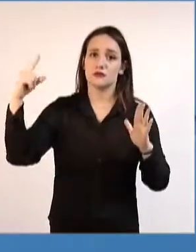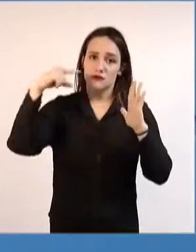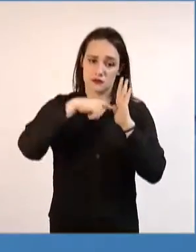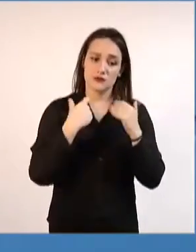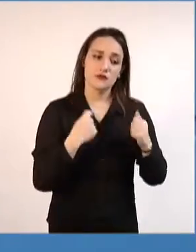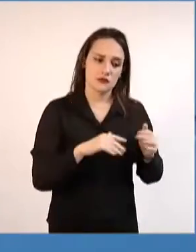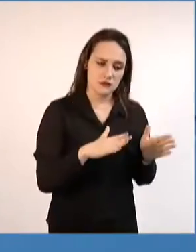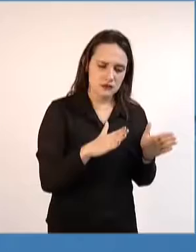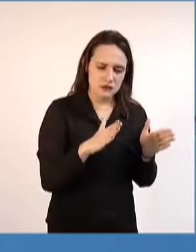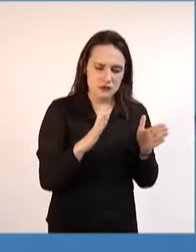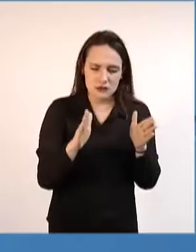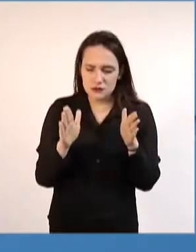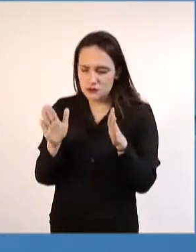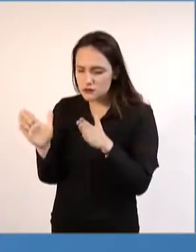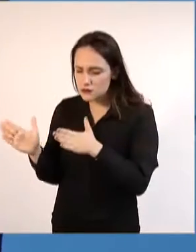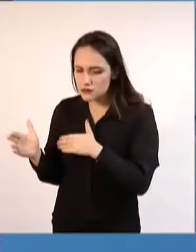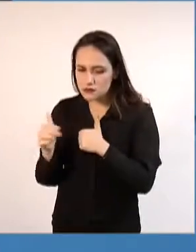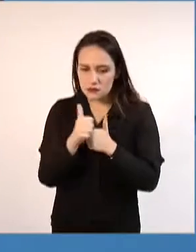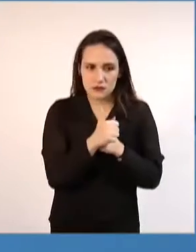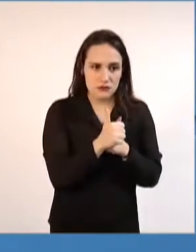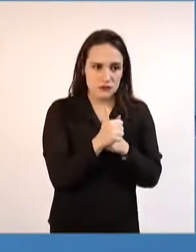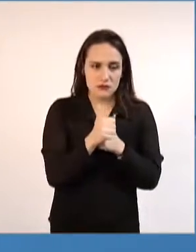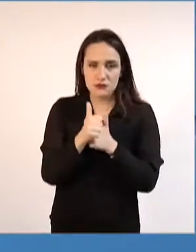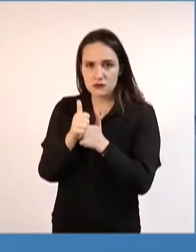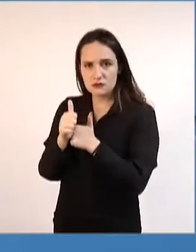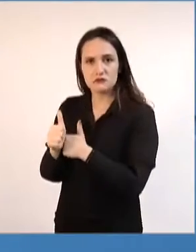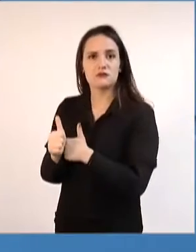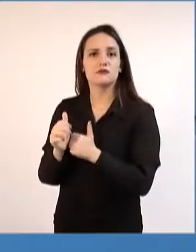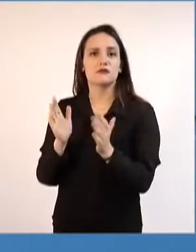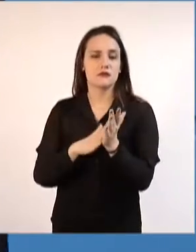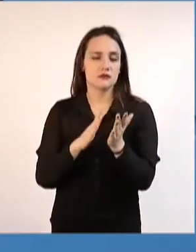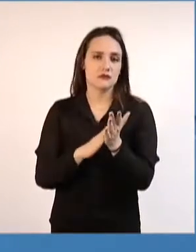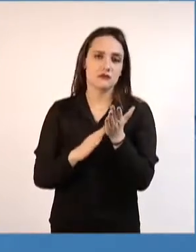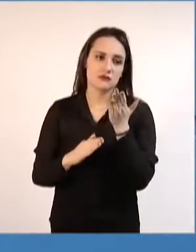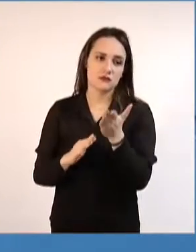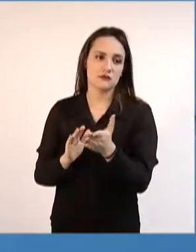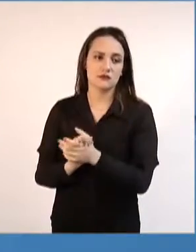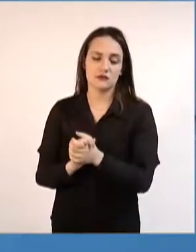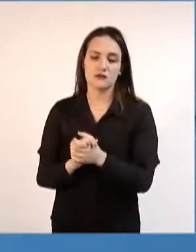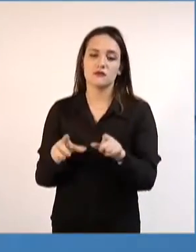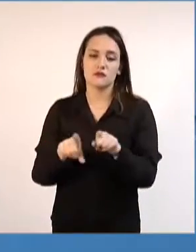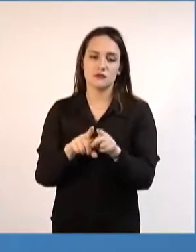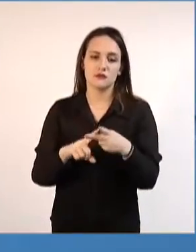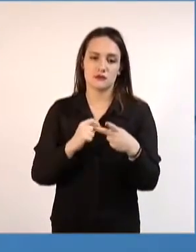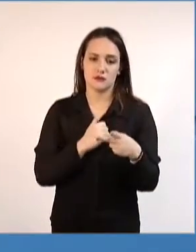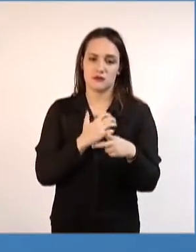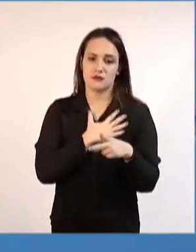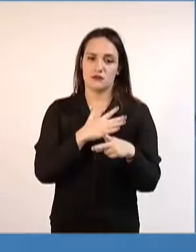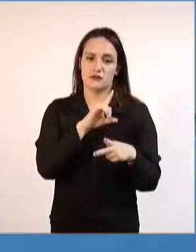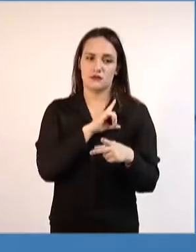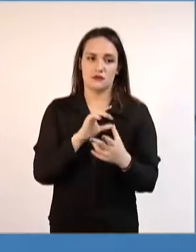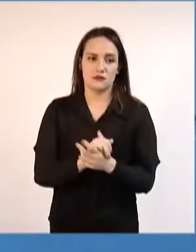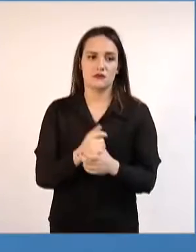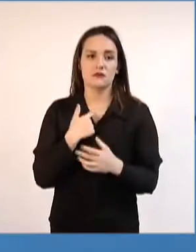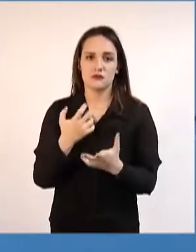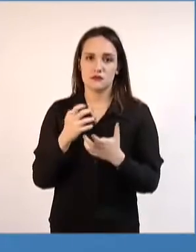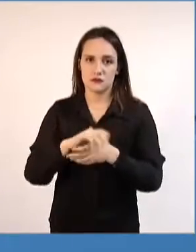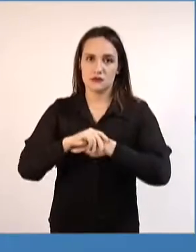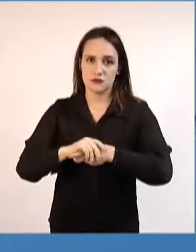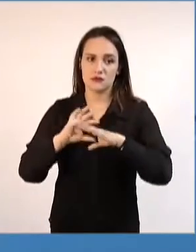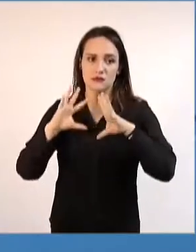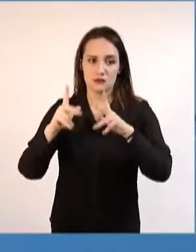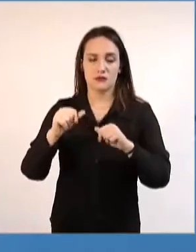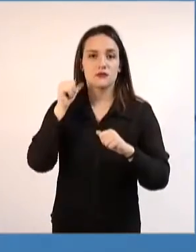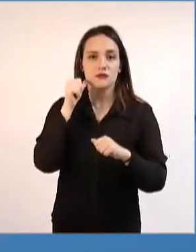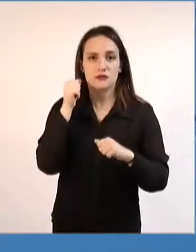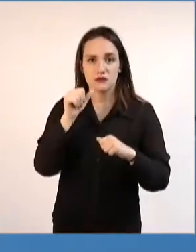questão de violência doméstica. É isso. Parabéns a Vossa Excelência, ao Coronel Davi, pela lembrança. Quero cumprimentar todas as mulheres